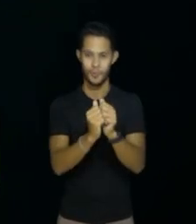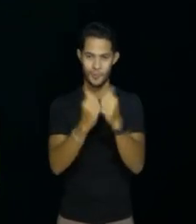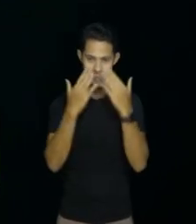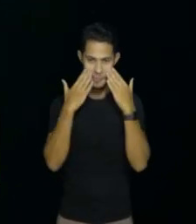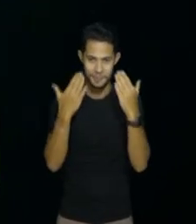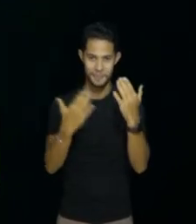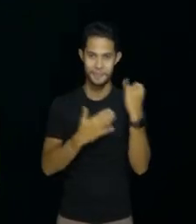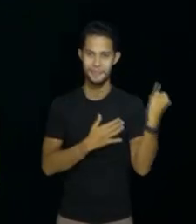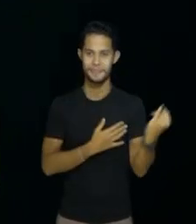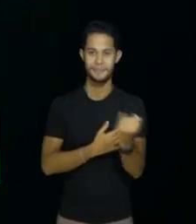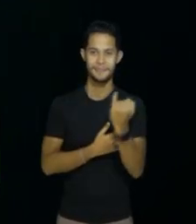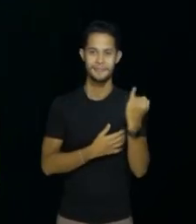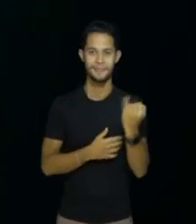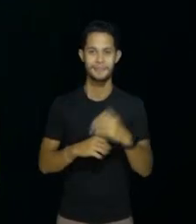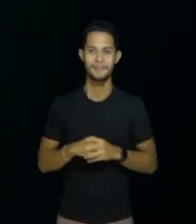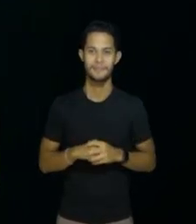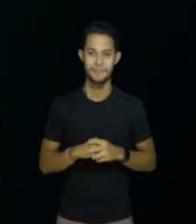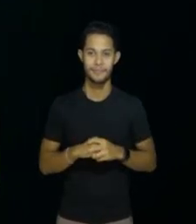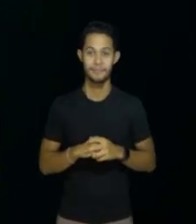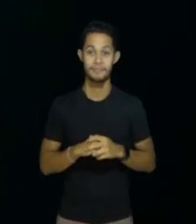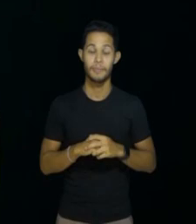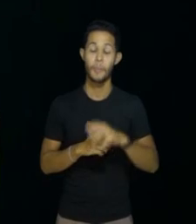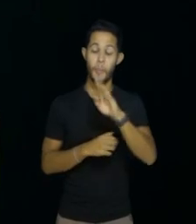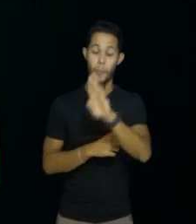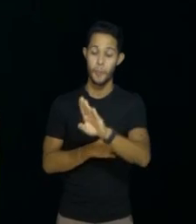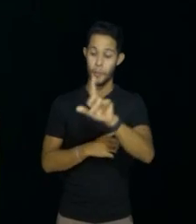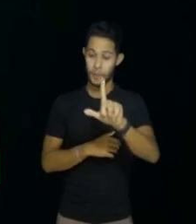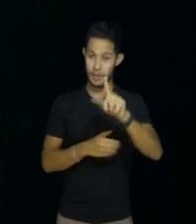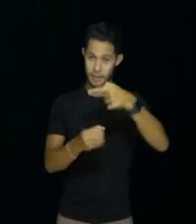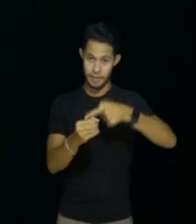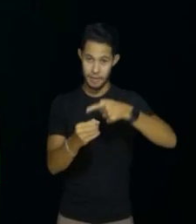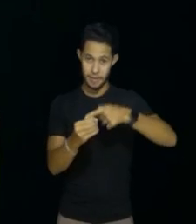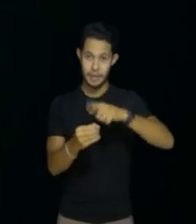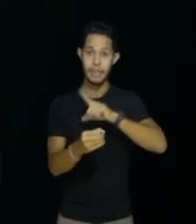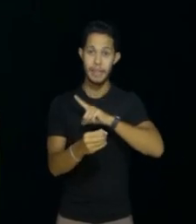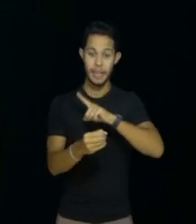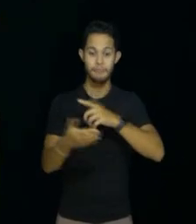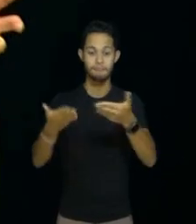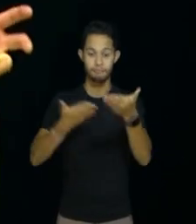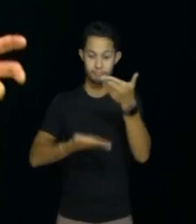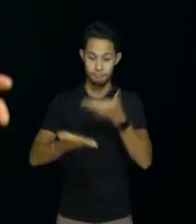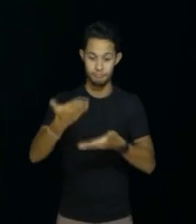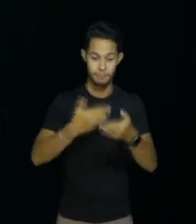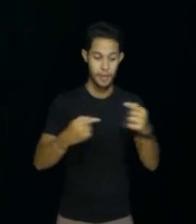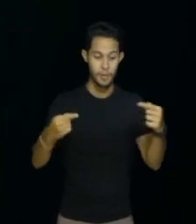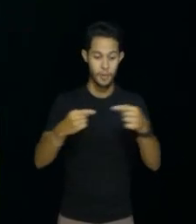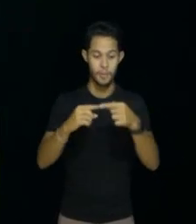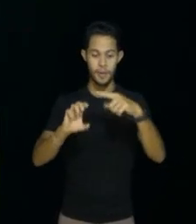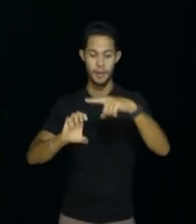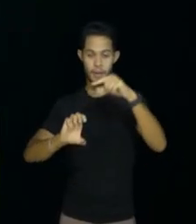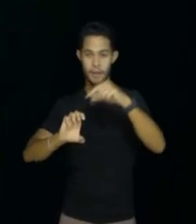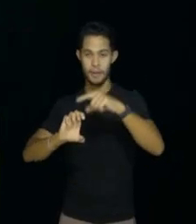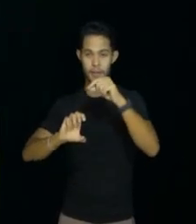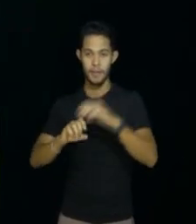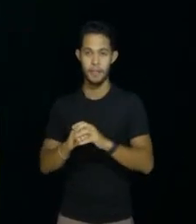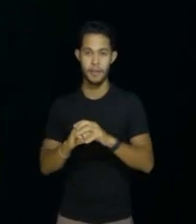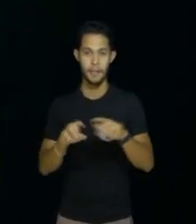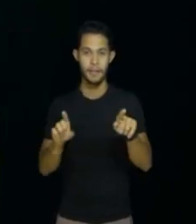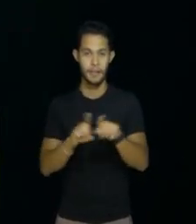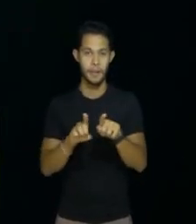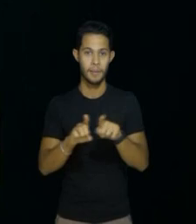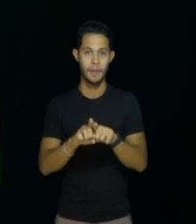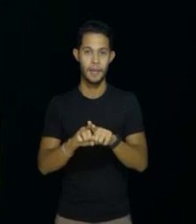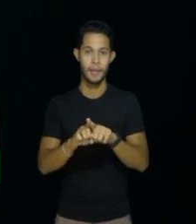da cooperação e esse valor da cooperação provém do valor do empreendedorismo. Fruto da Companhia Hering, que com certeza todos